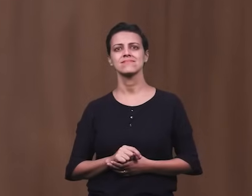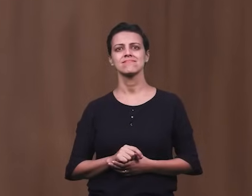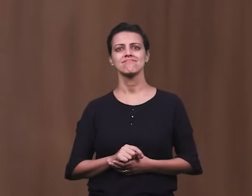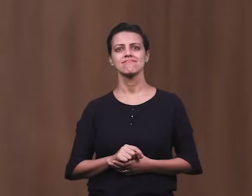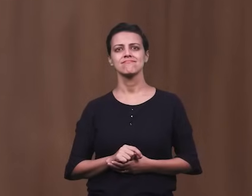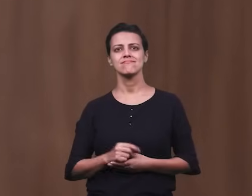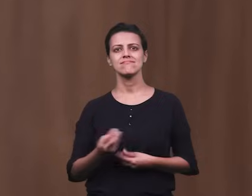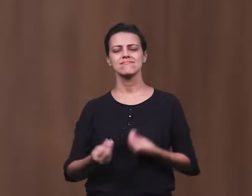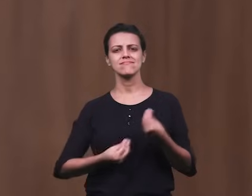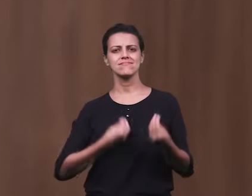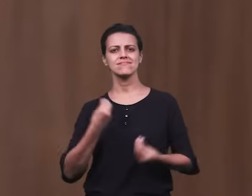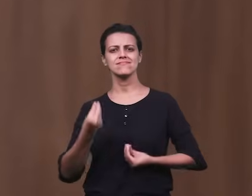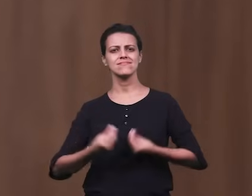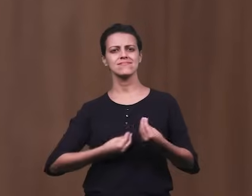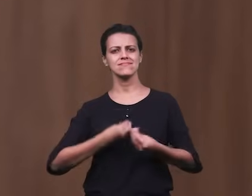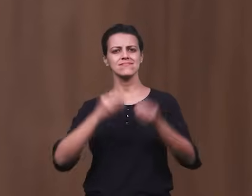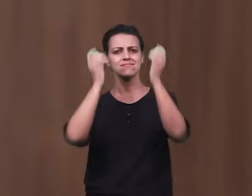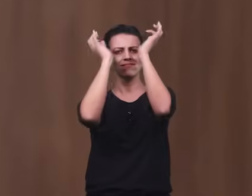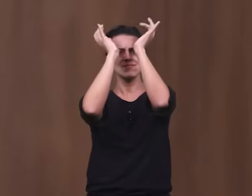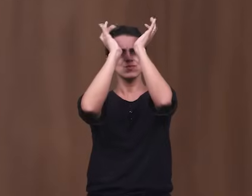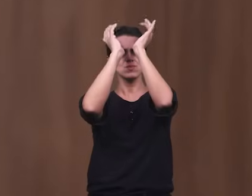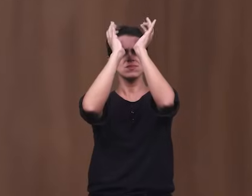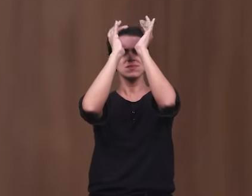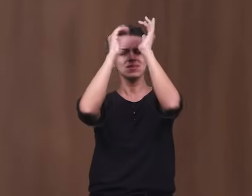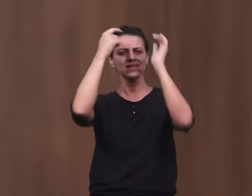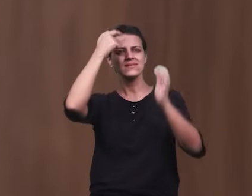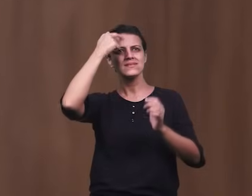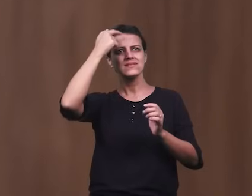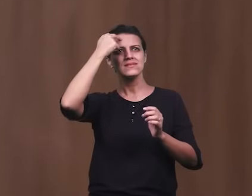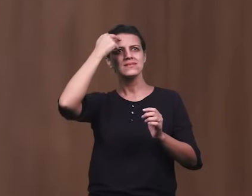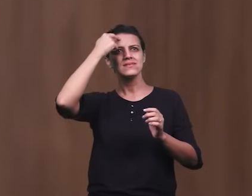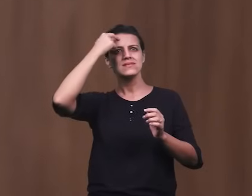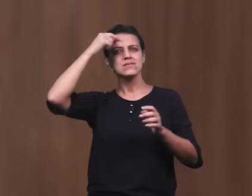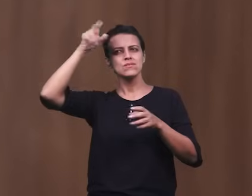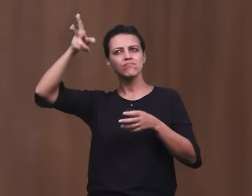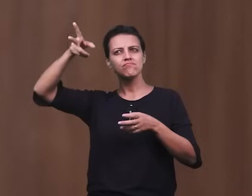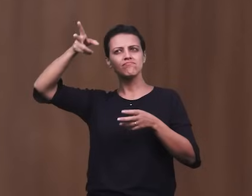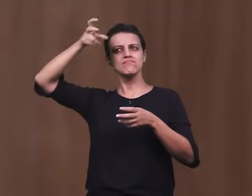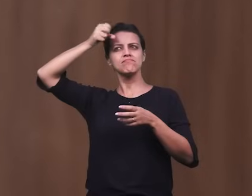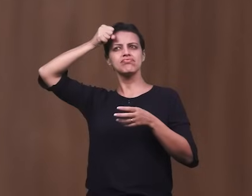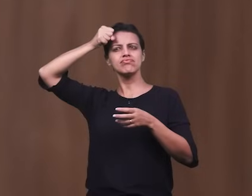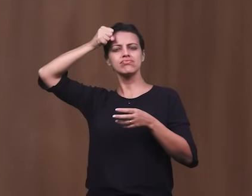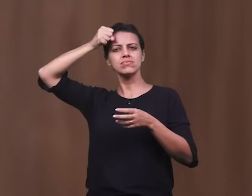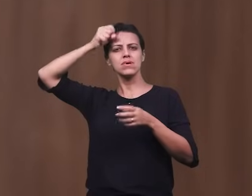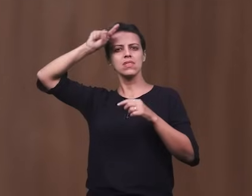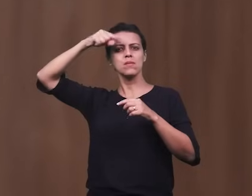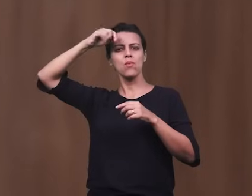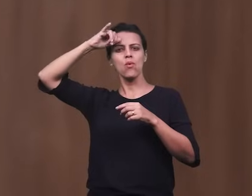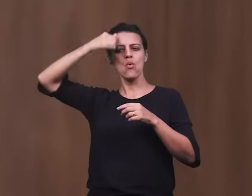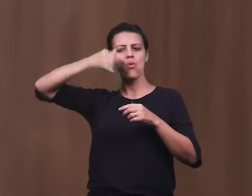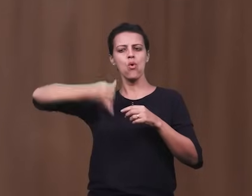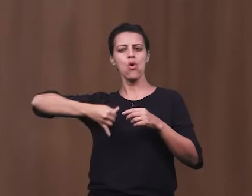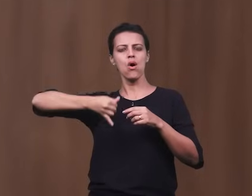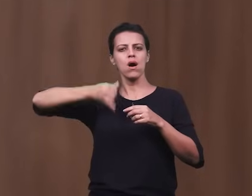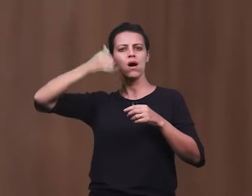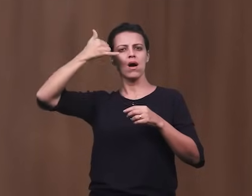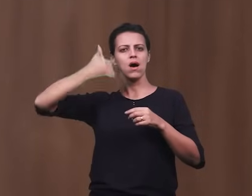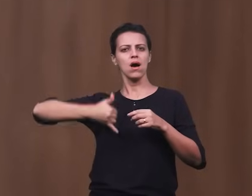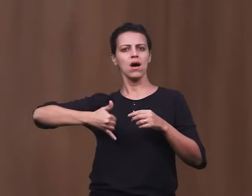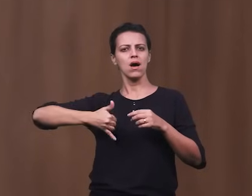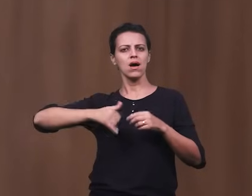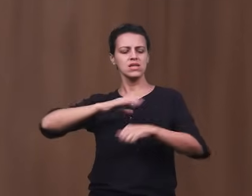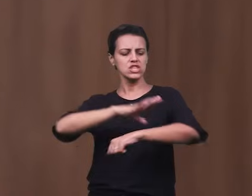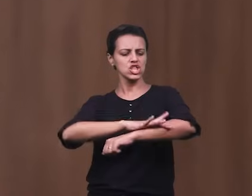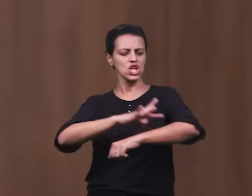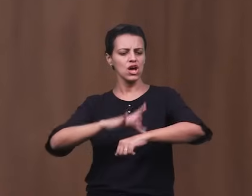da interpretação do cérebro, essa informação que ela vai chegar para o cérebro. Então, seja com relação ao toque, seja o